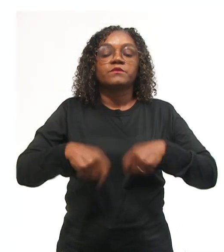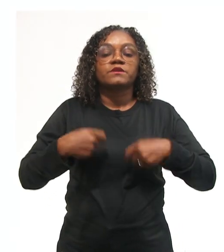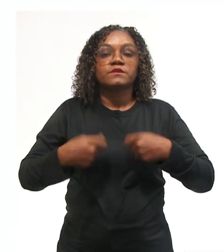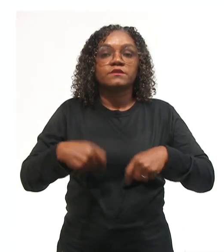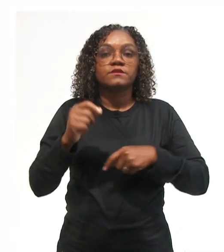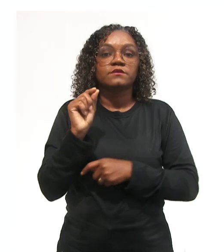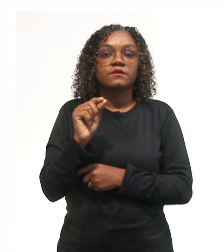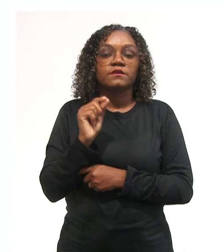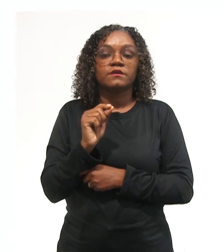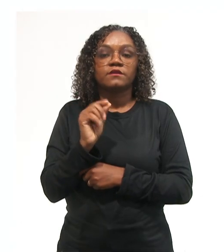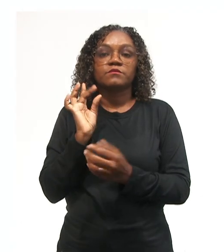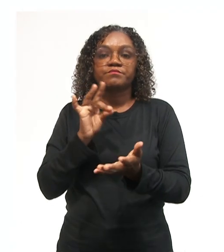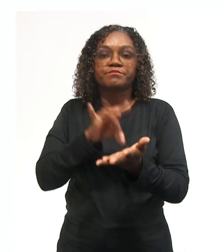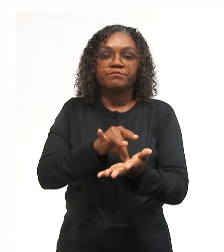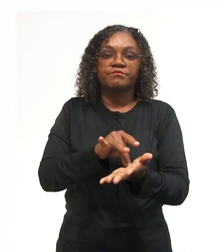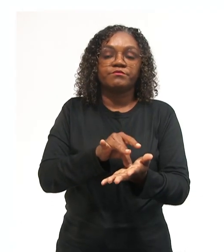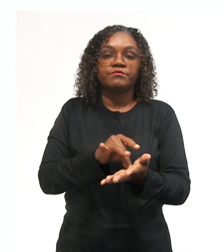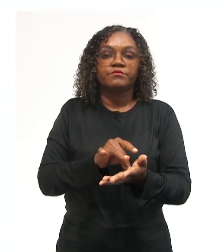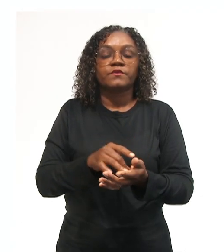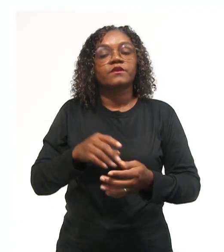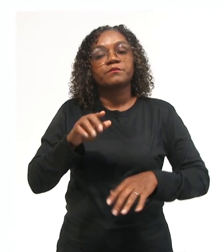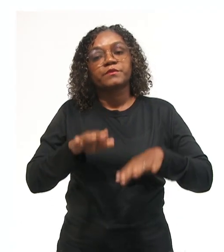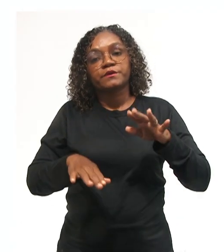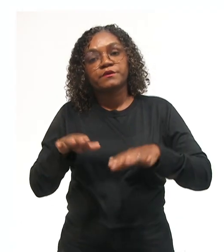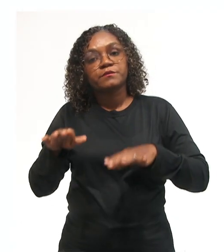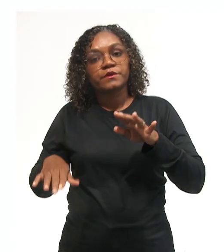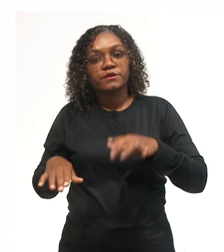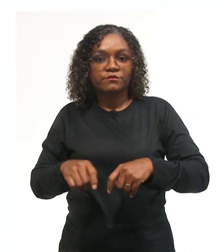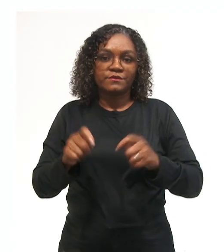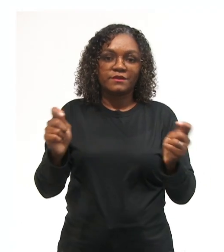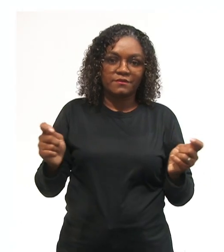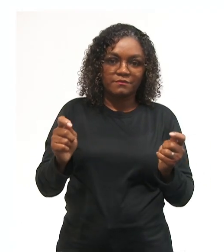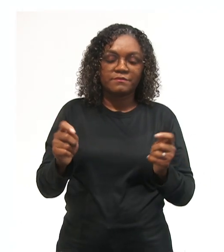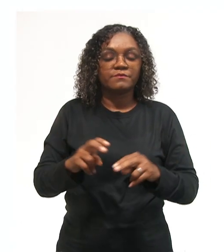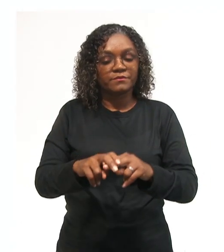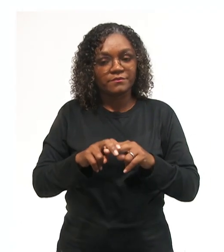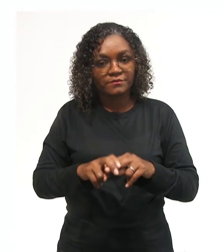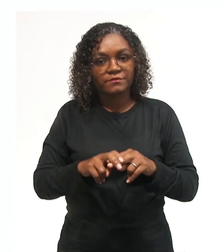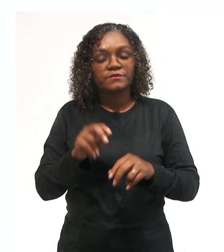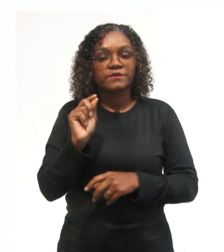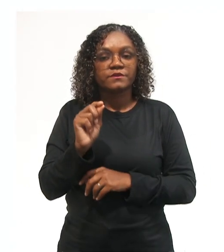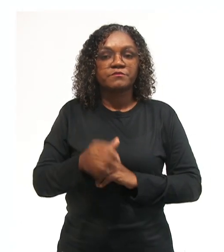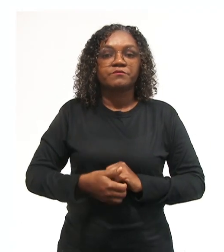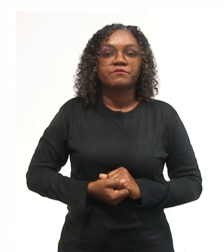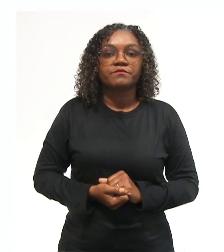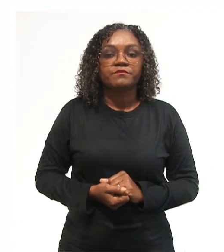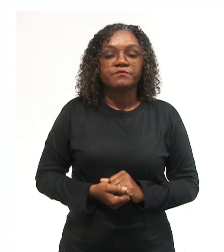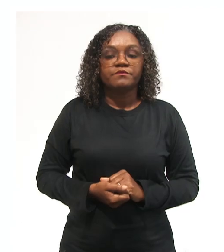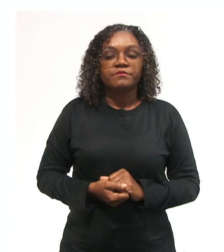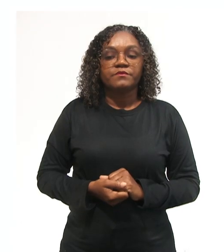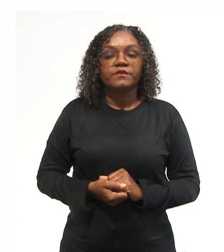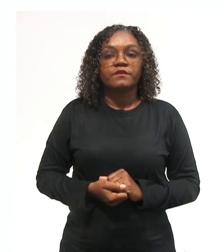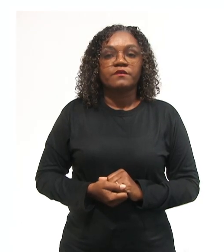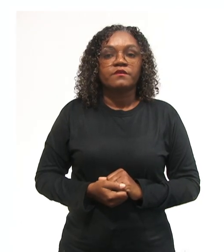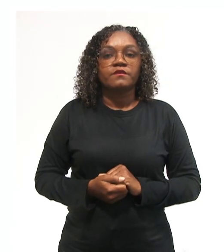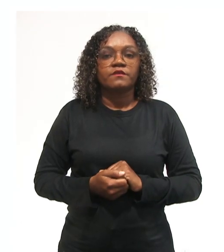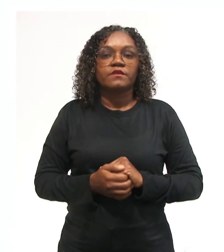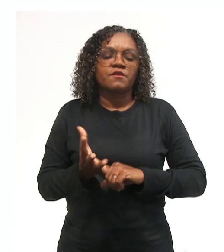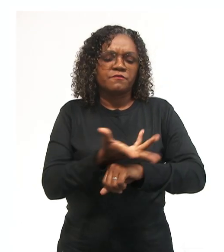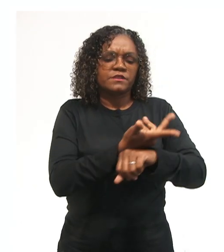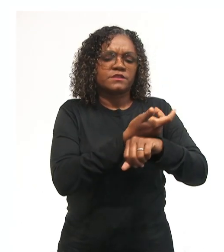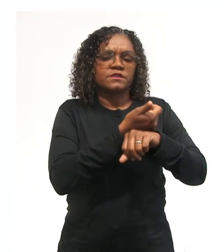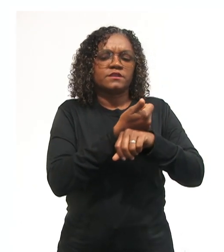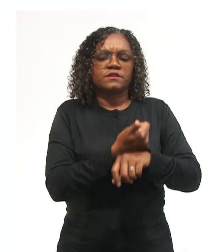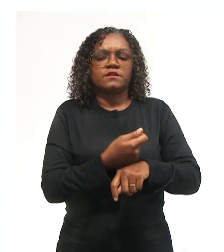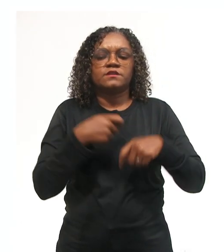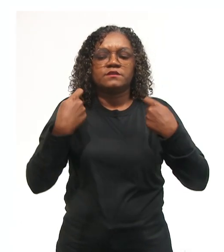forma eficiente, o que nem sempre é possível, pois a eficiência depende de condições